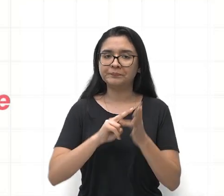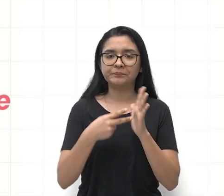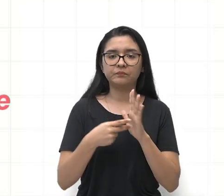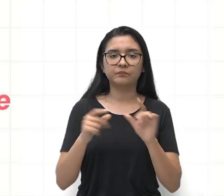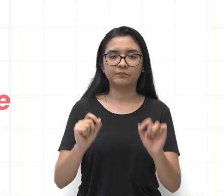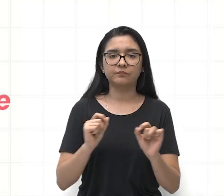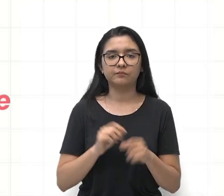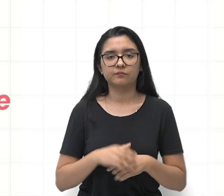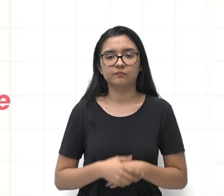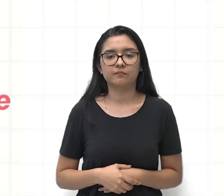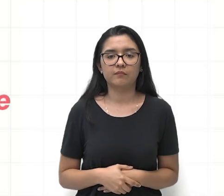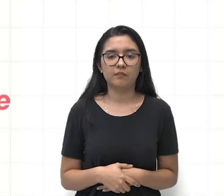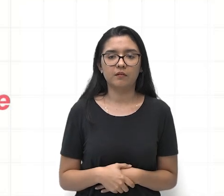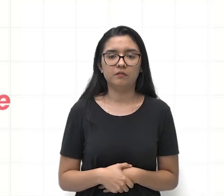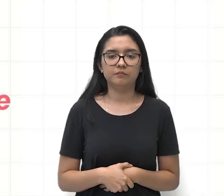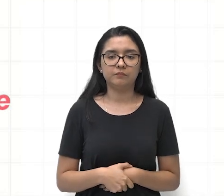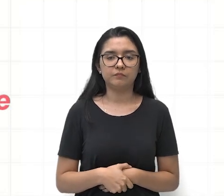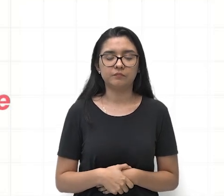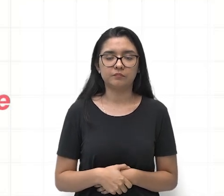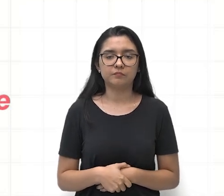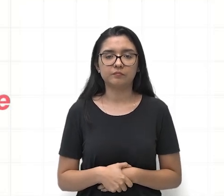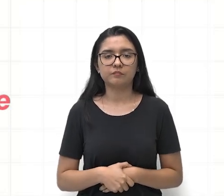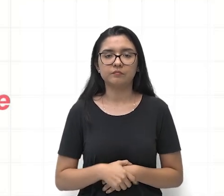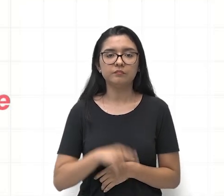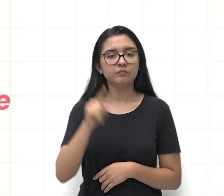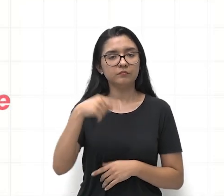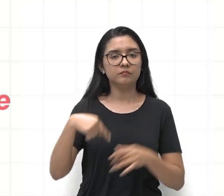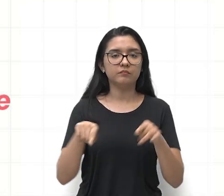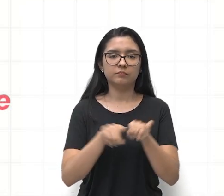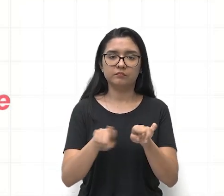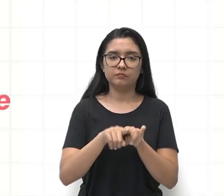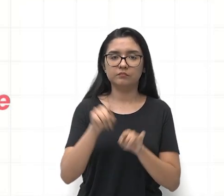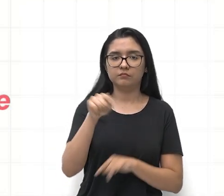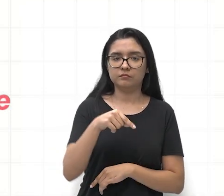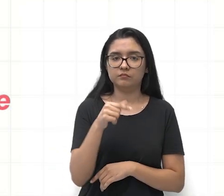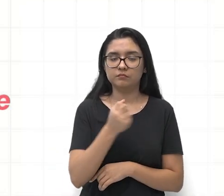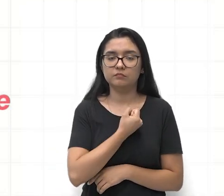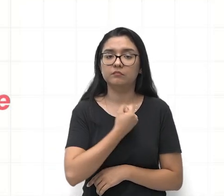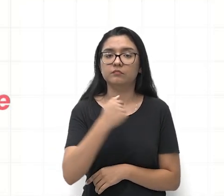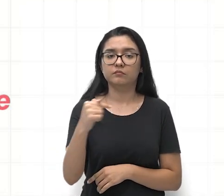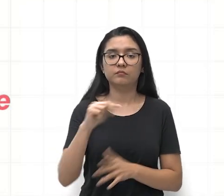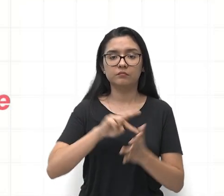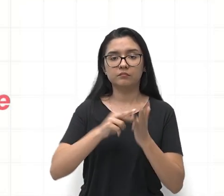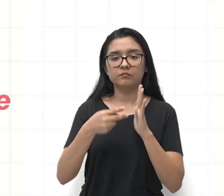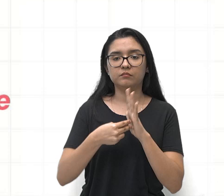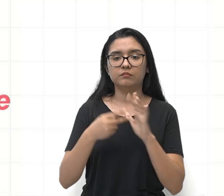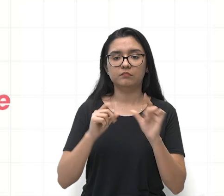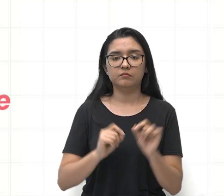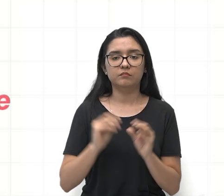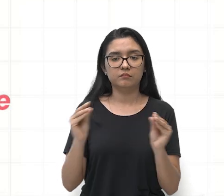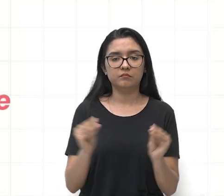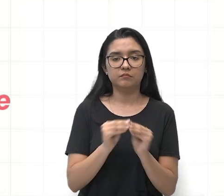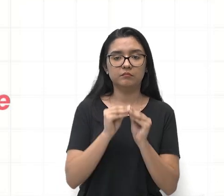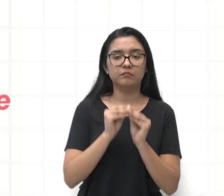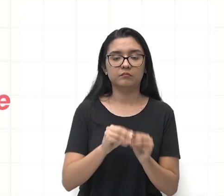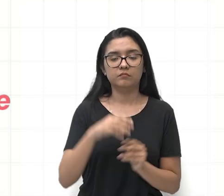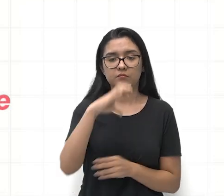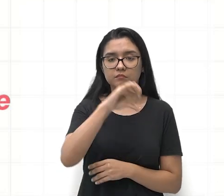Ao lado da segunda casa decimal, que é o 7, que também é um 7, significa que nós vamos arredondar isso para